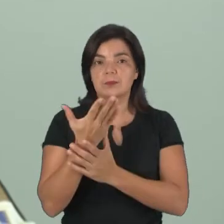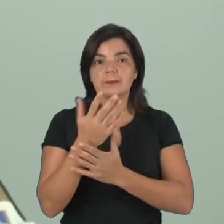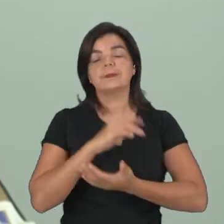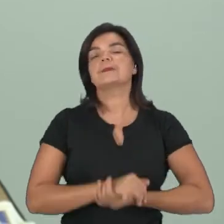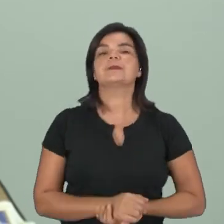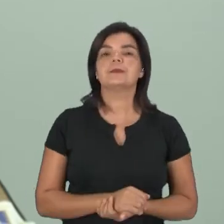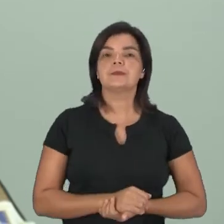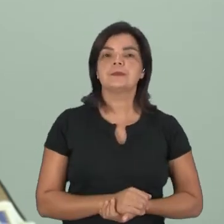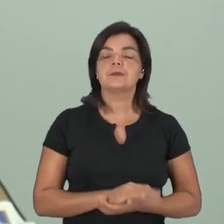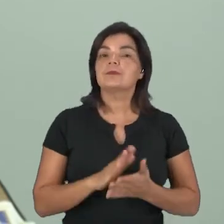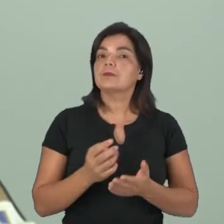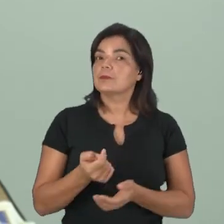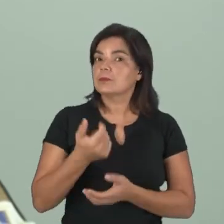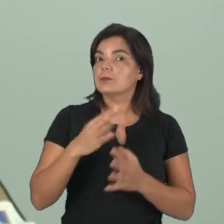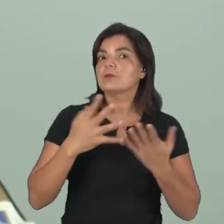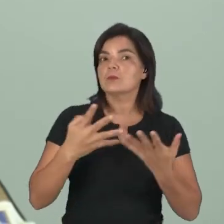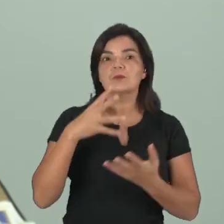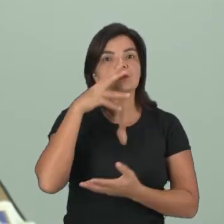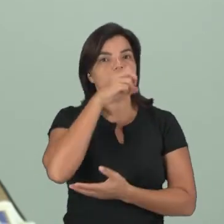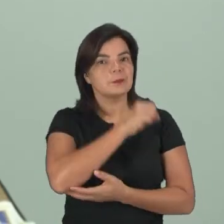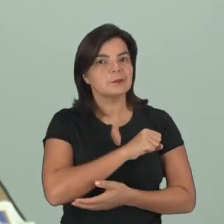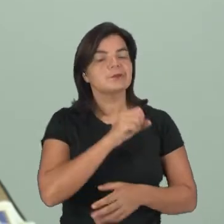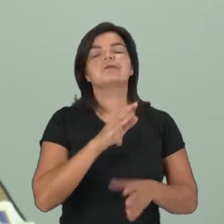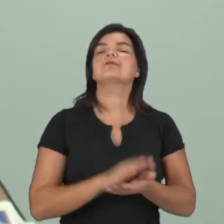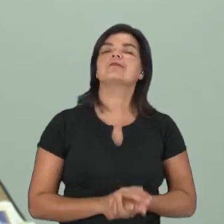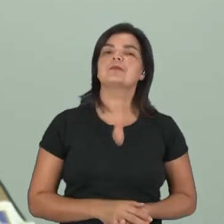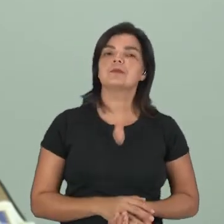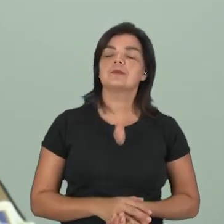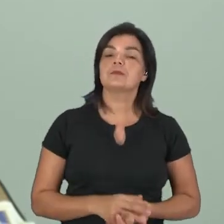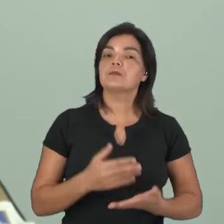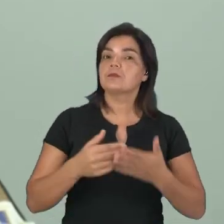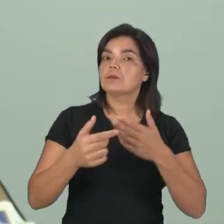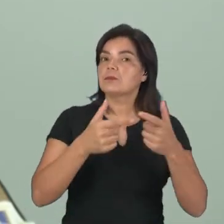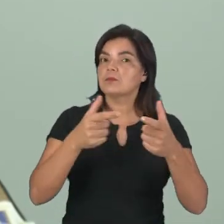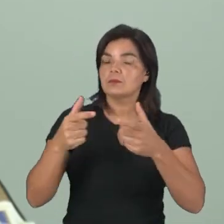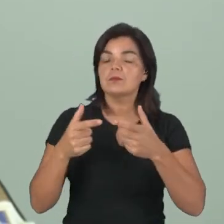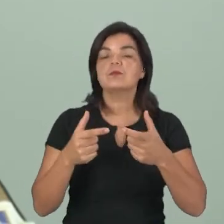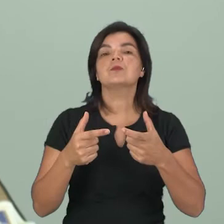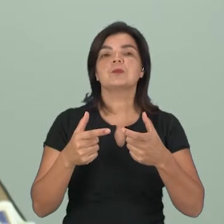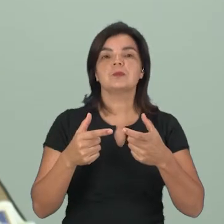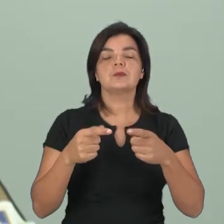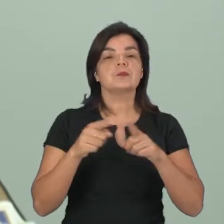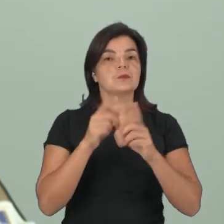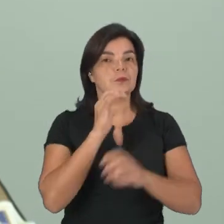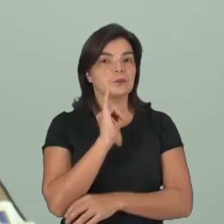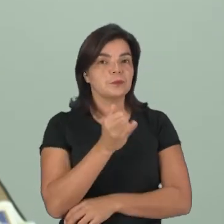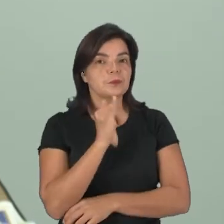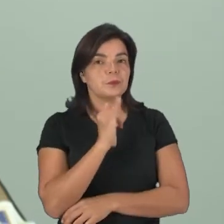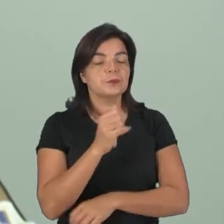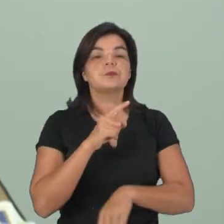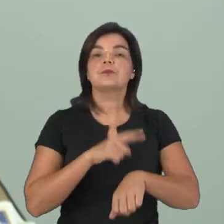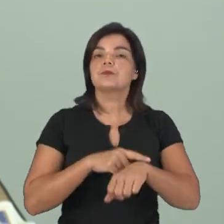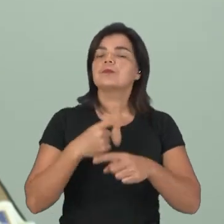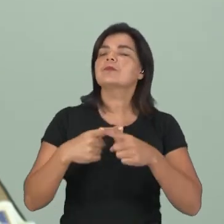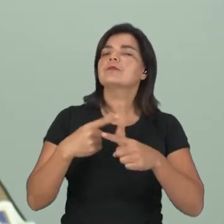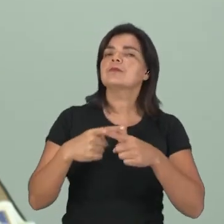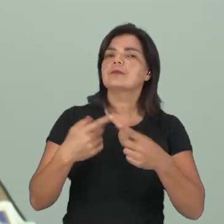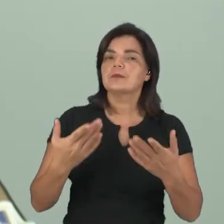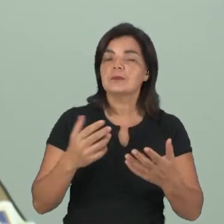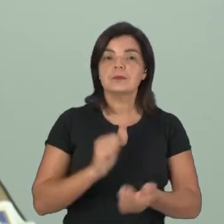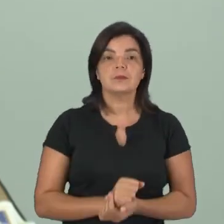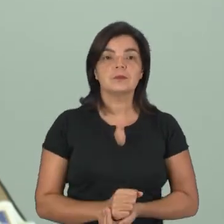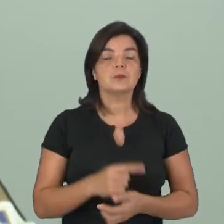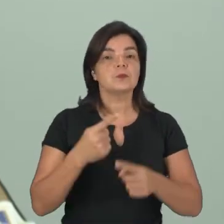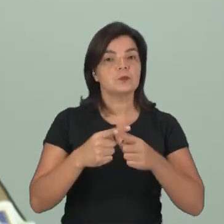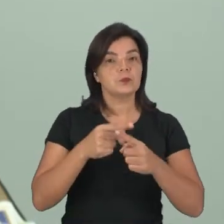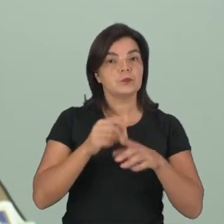acontecendo quase em tempo real em determinadas situações em determinadas notícias em tempo real porque em tempo